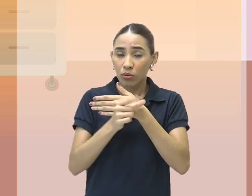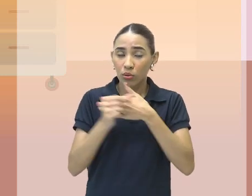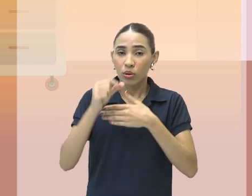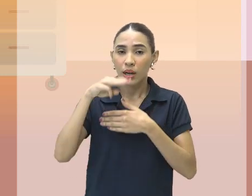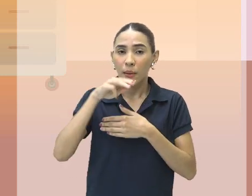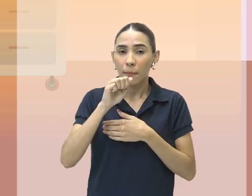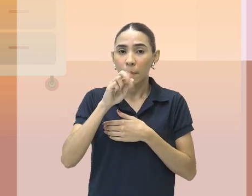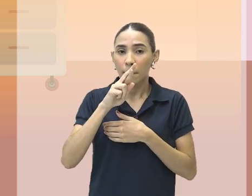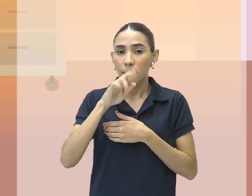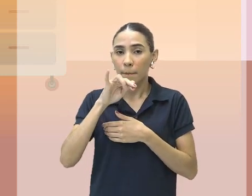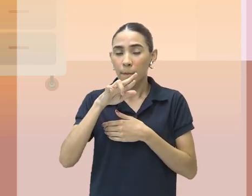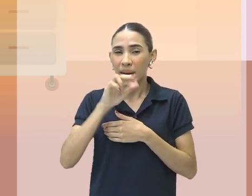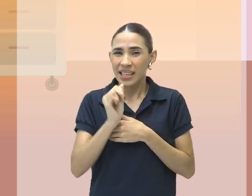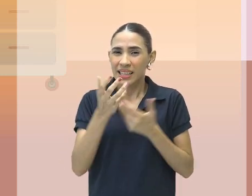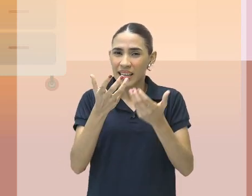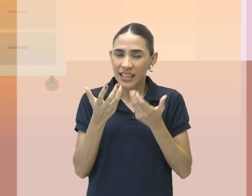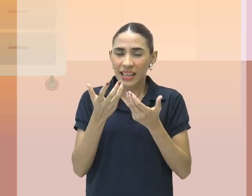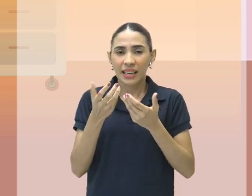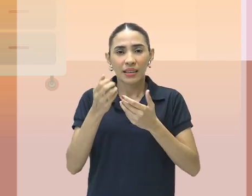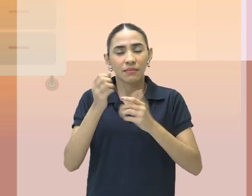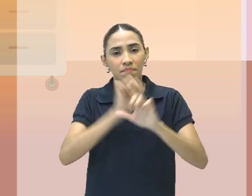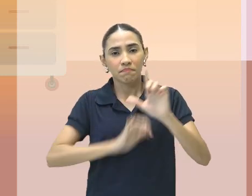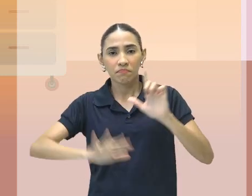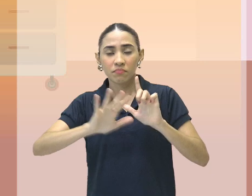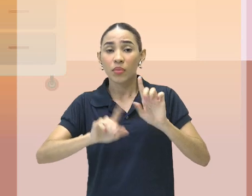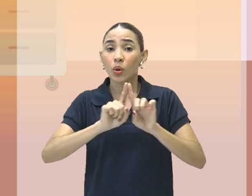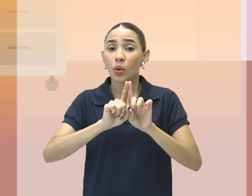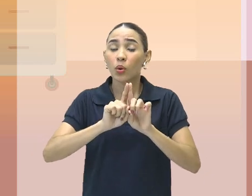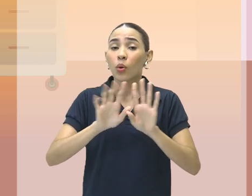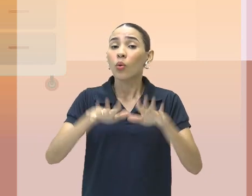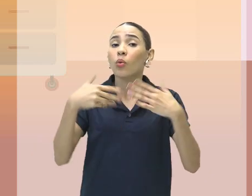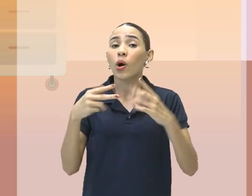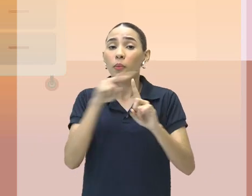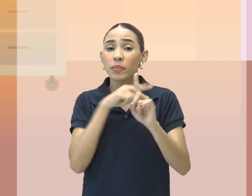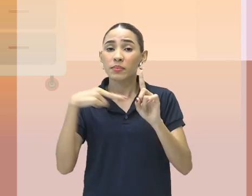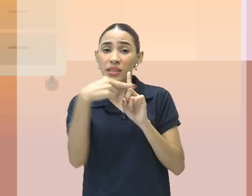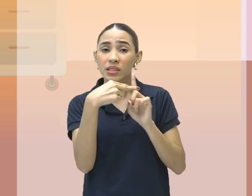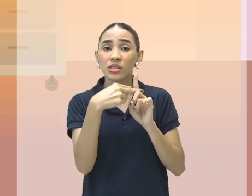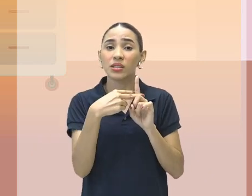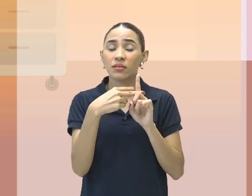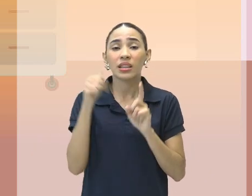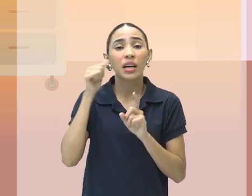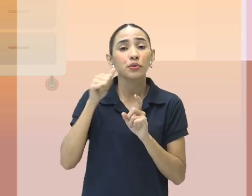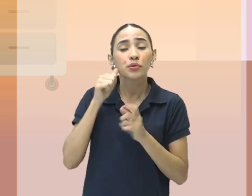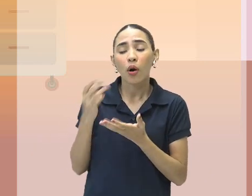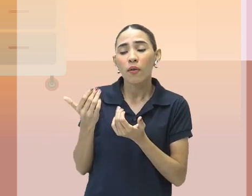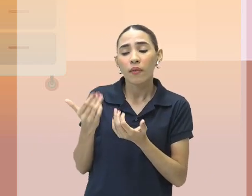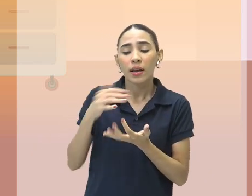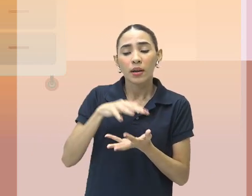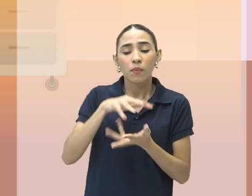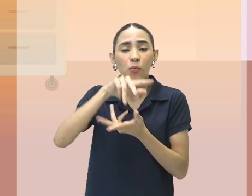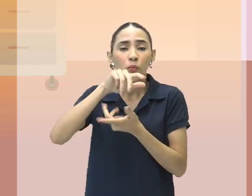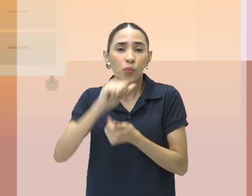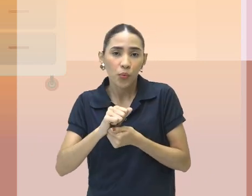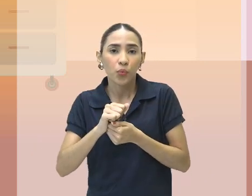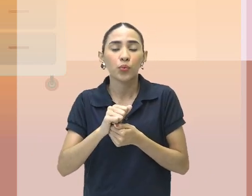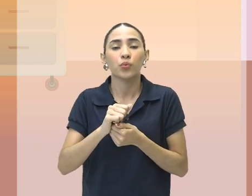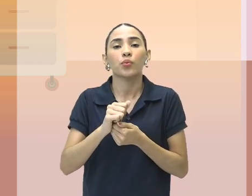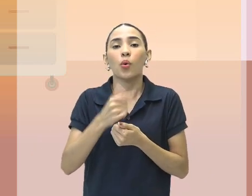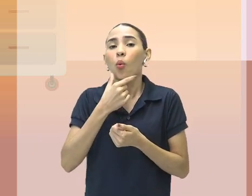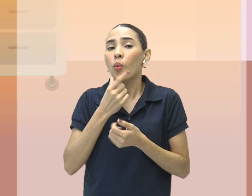Colasanti, realmente quer passar. Qual é a visão da moça tecelã sobre o universo, sobre ali o marido,